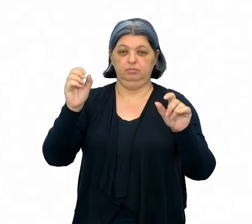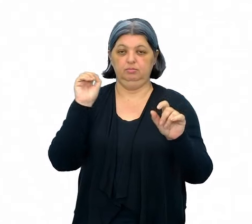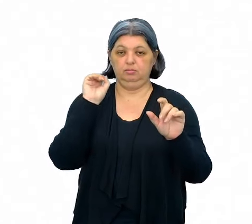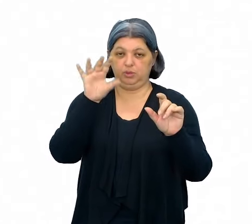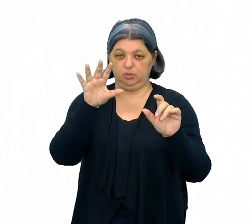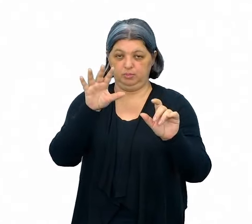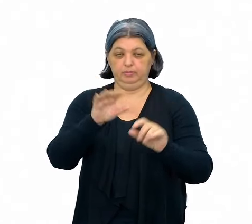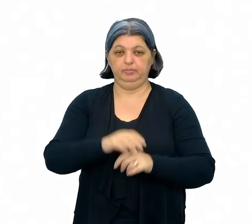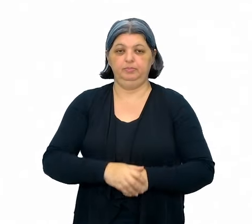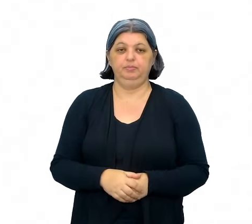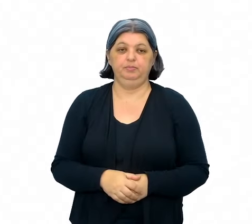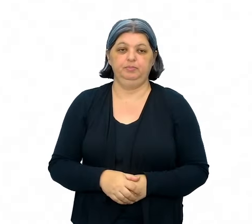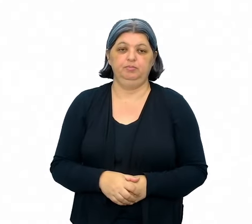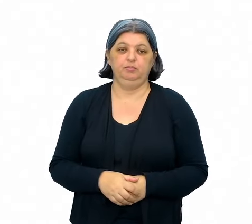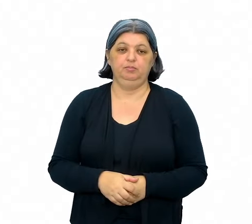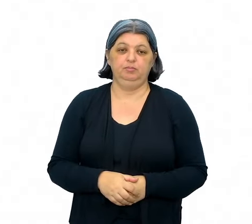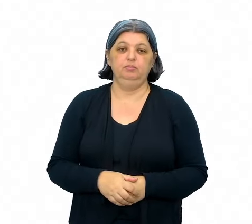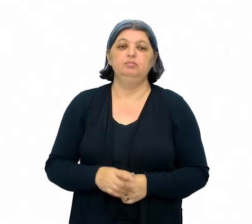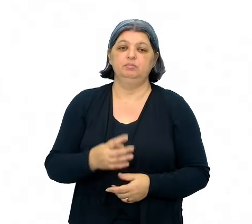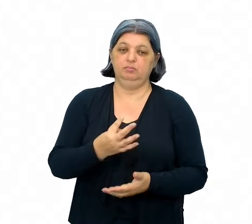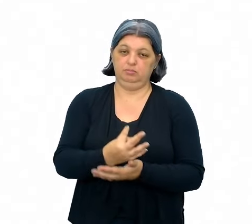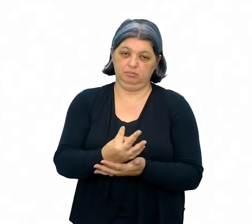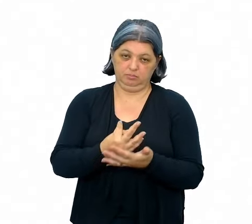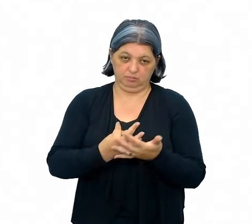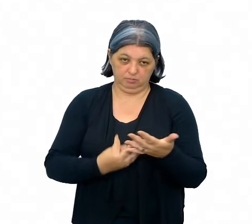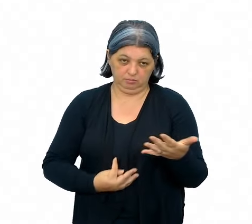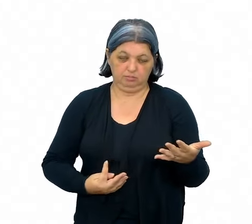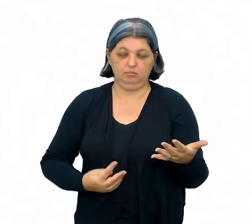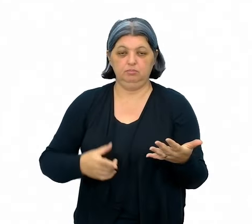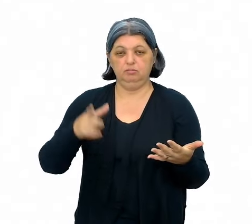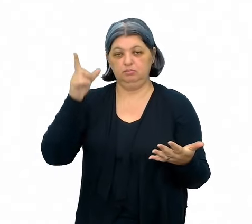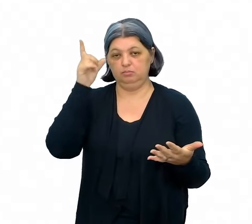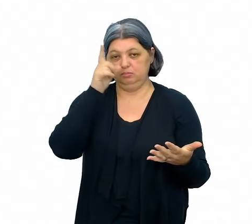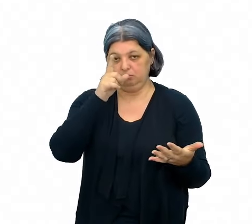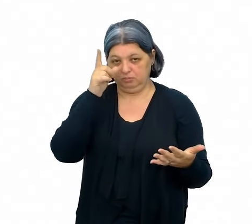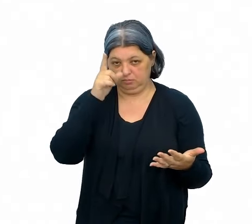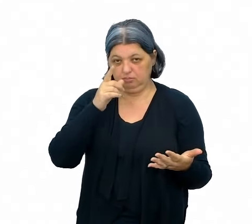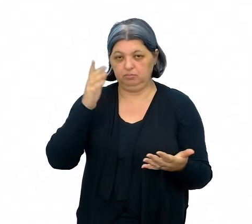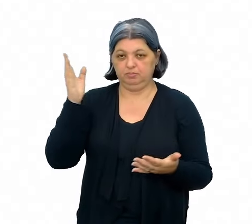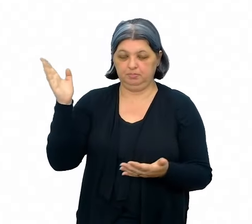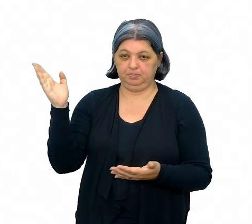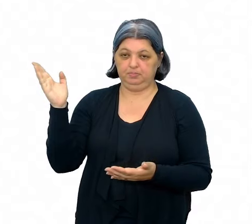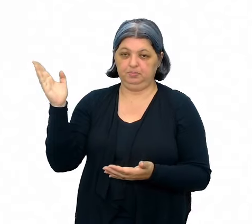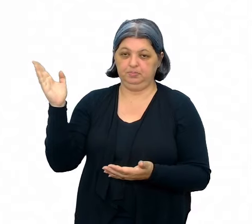DataShow. Aqui está o texto, né, da Lenda do Guaraná.